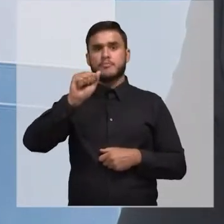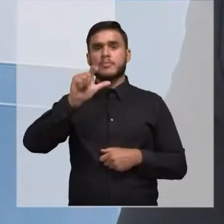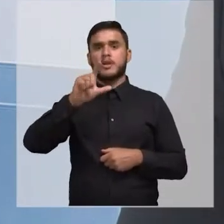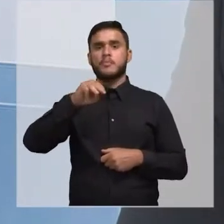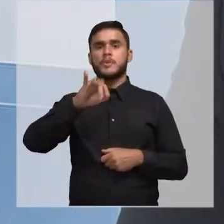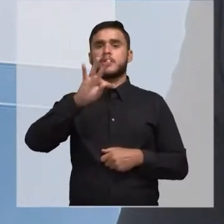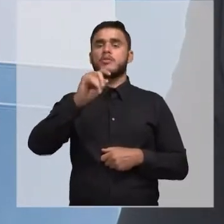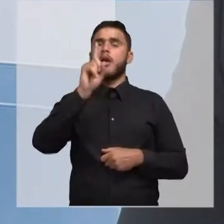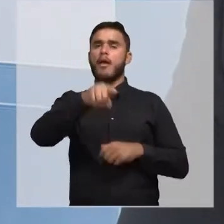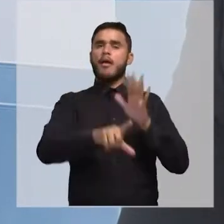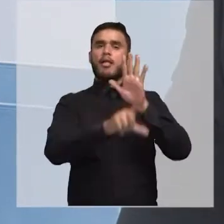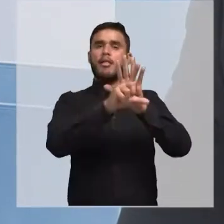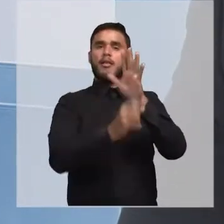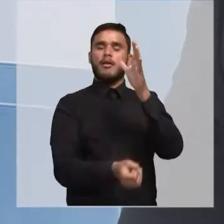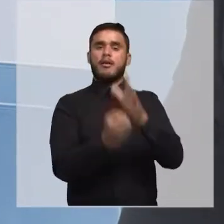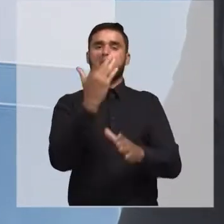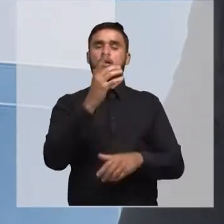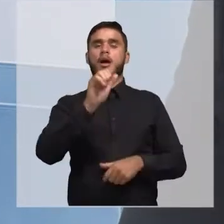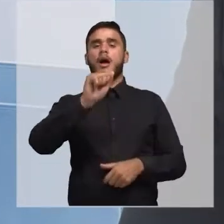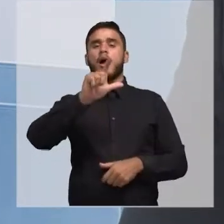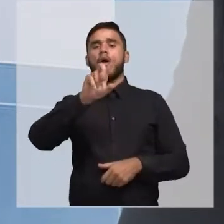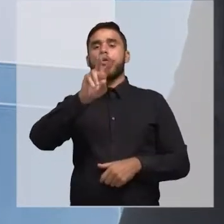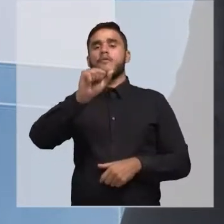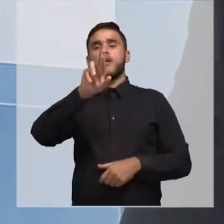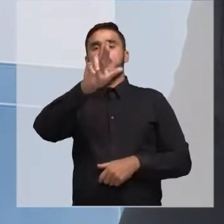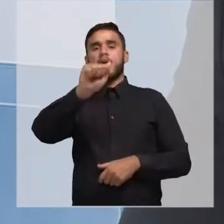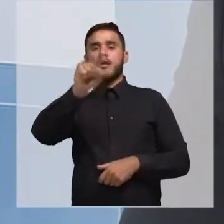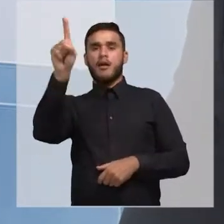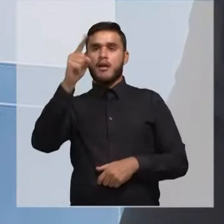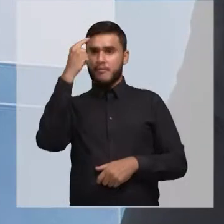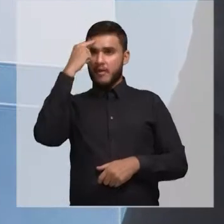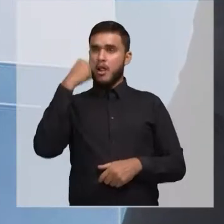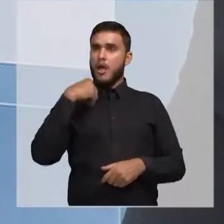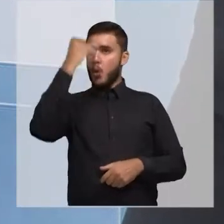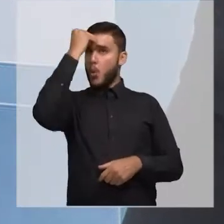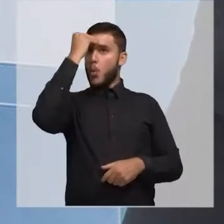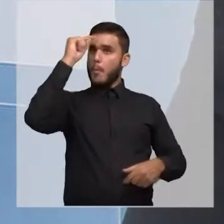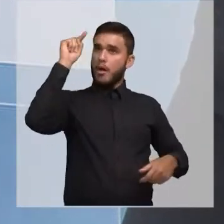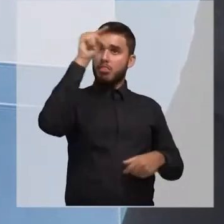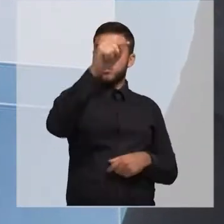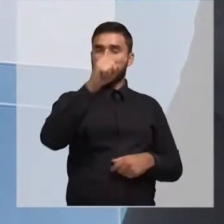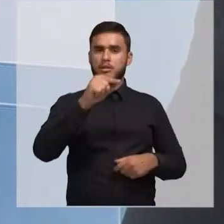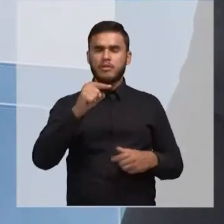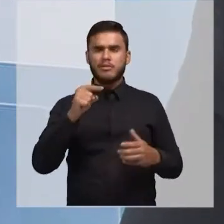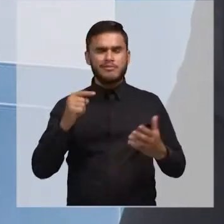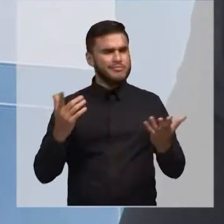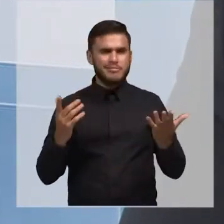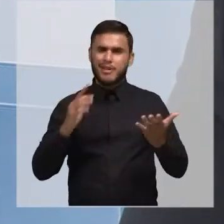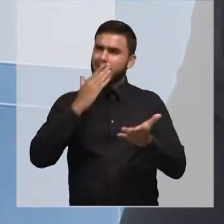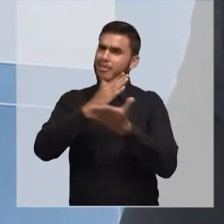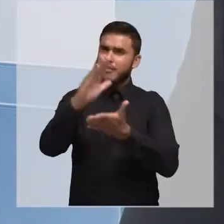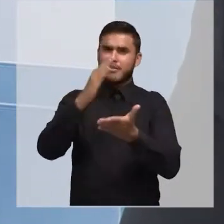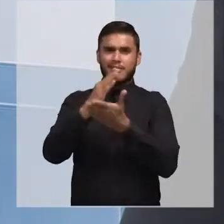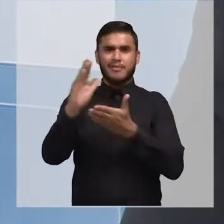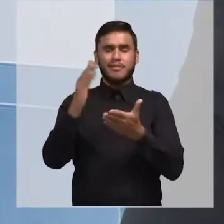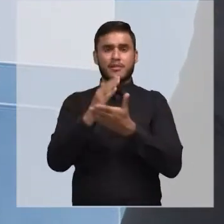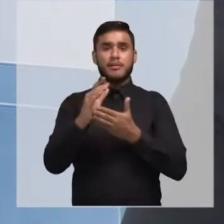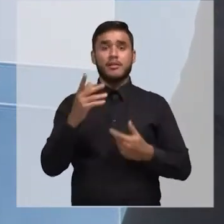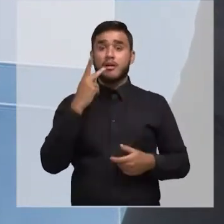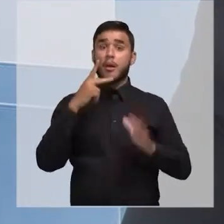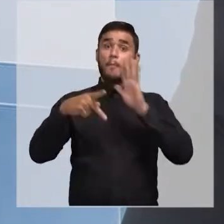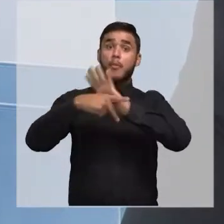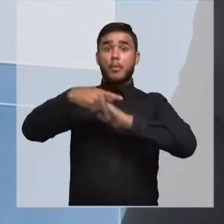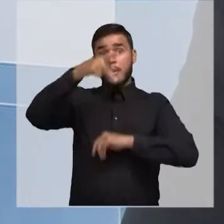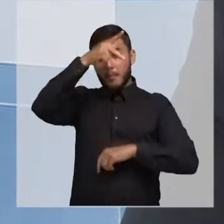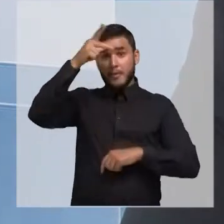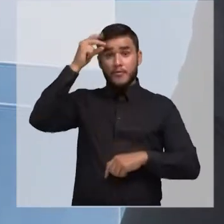lei que autorou o alvará. Não tem nada a ver com o presidente Salmito. A lei é do Executivo. É oriunda do